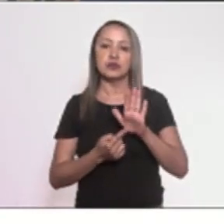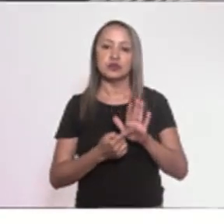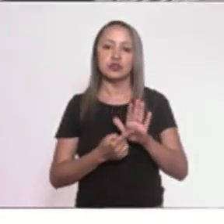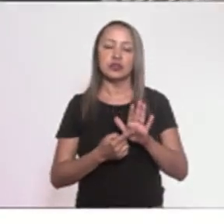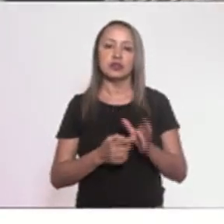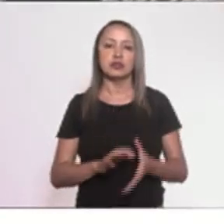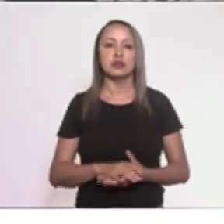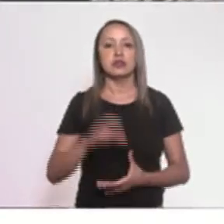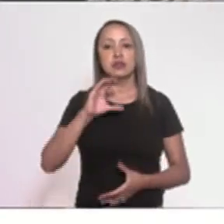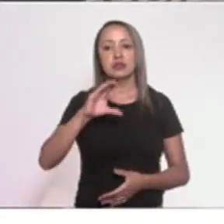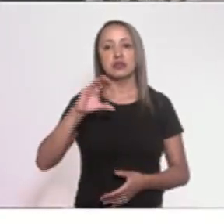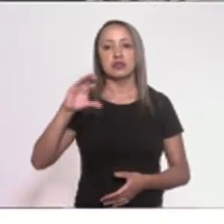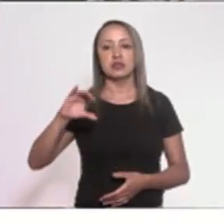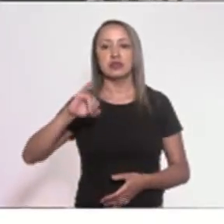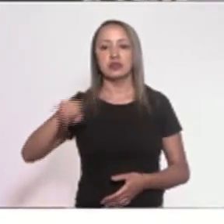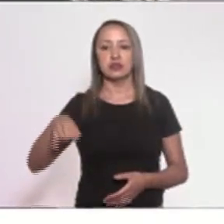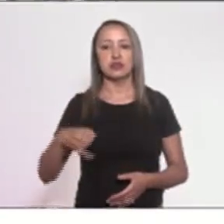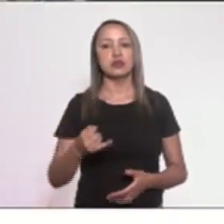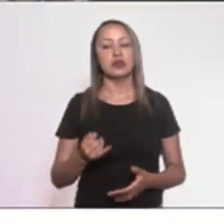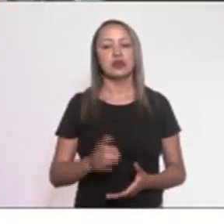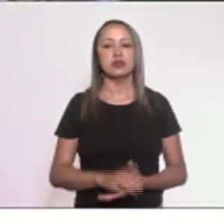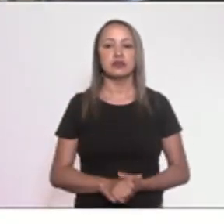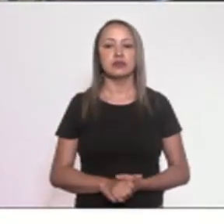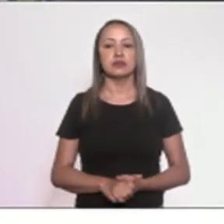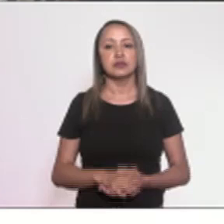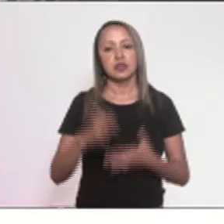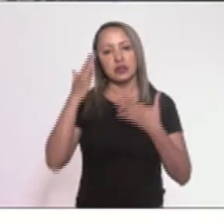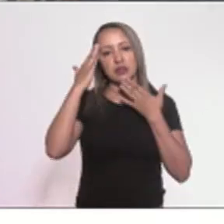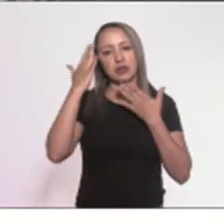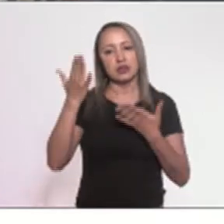CCJ, eu acompanho o meu líder. Eu agradeço.